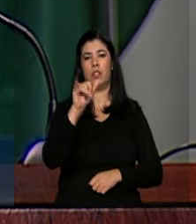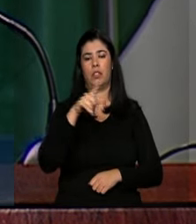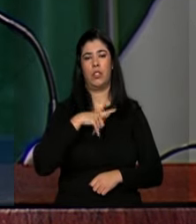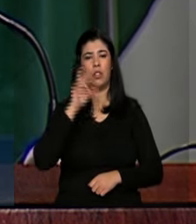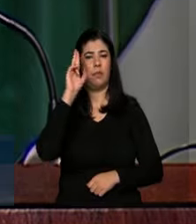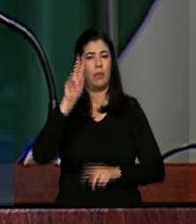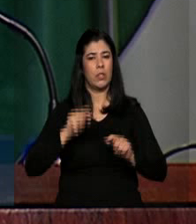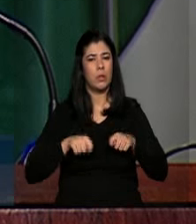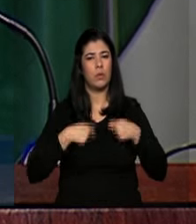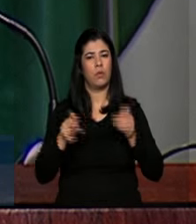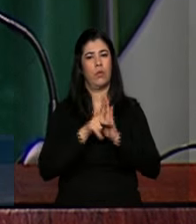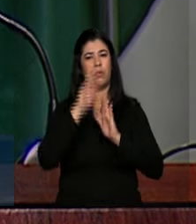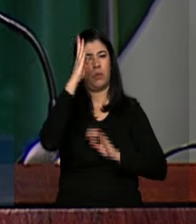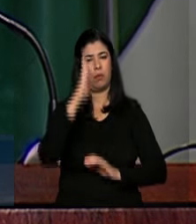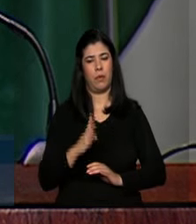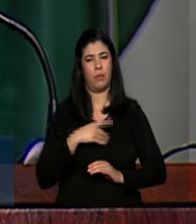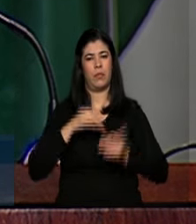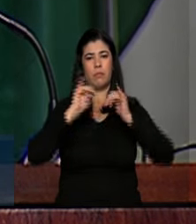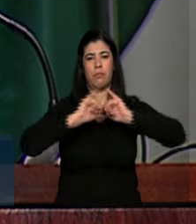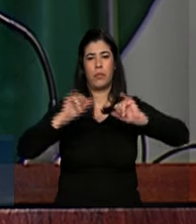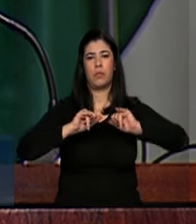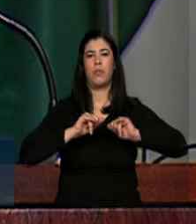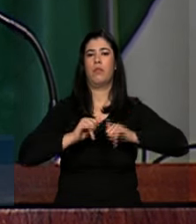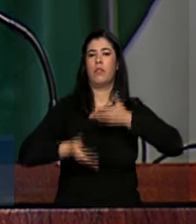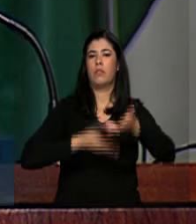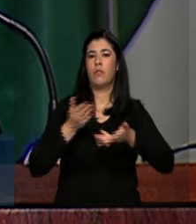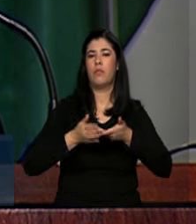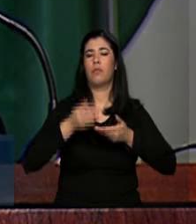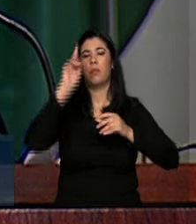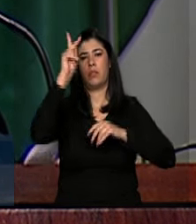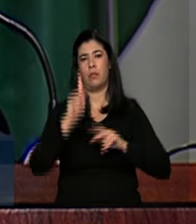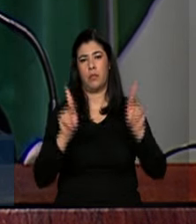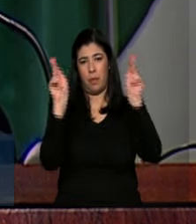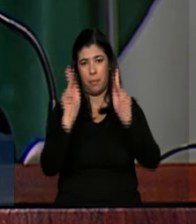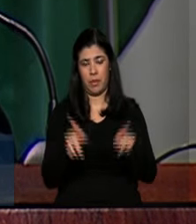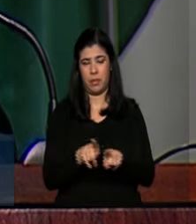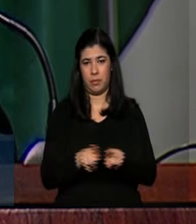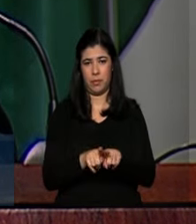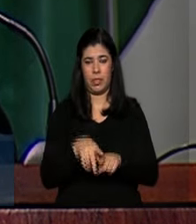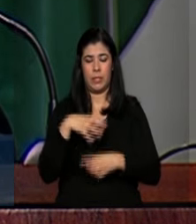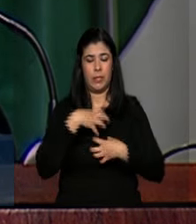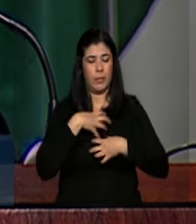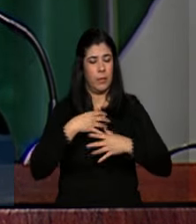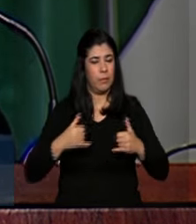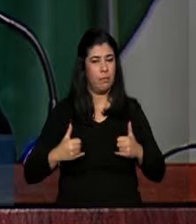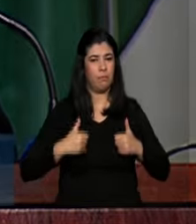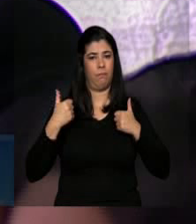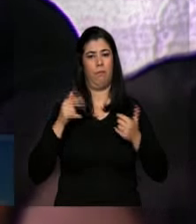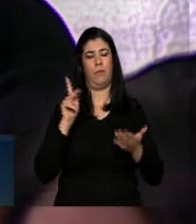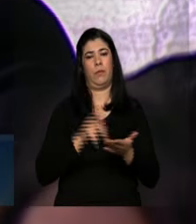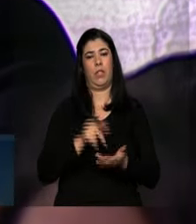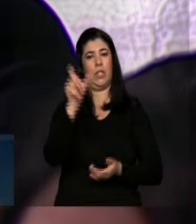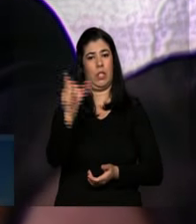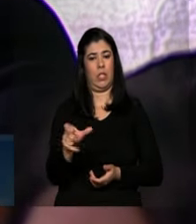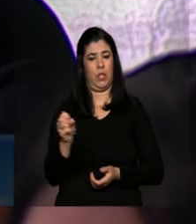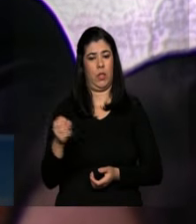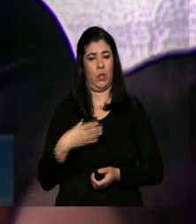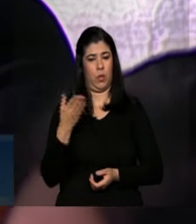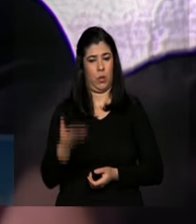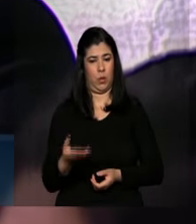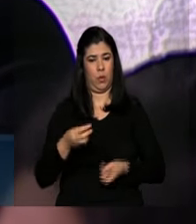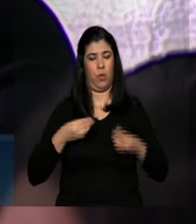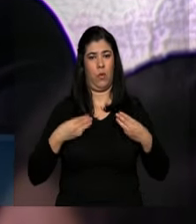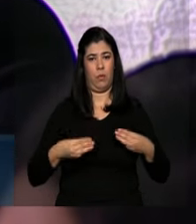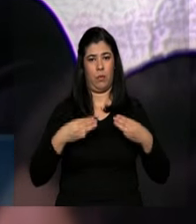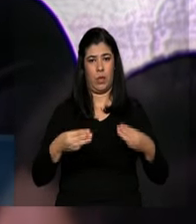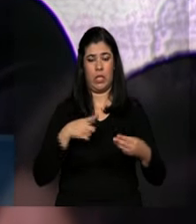simbolizam o esforço brasileiro em promover a paz e o desenvolvimento. Orgulhamo-nos muito deste novo ministério, que